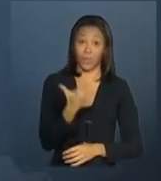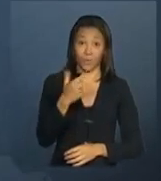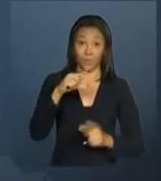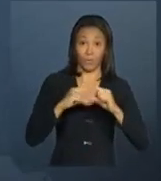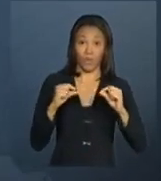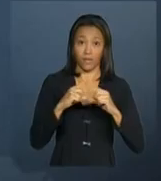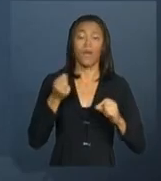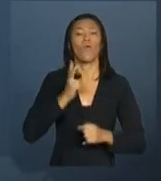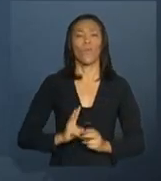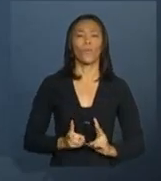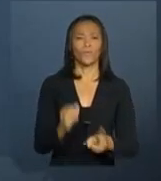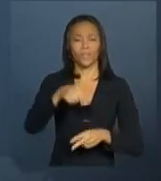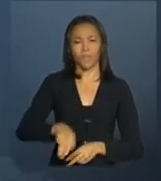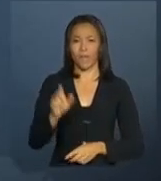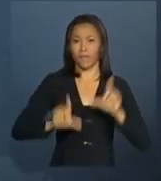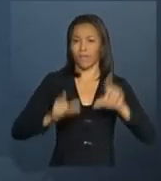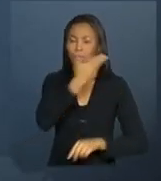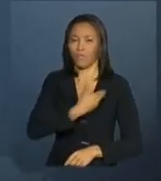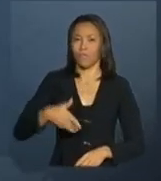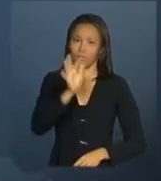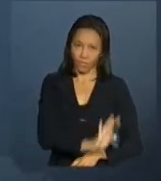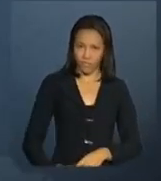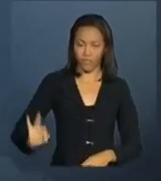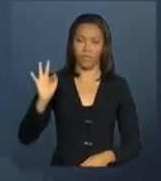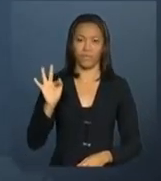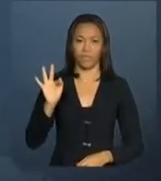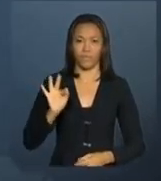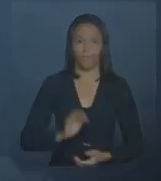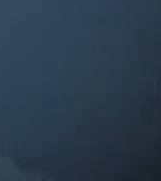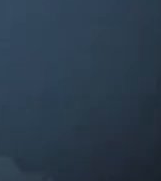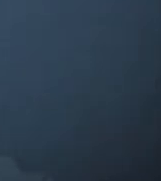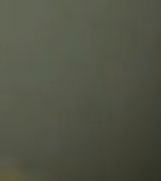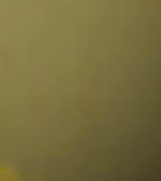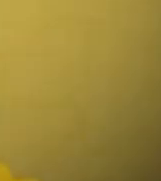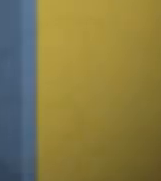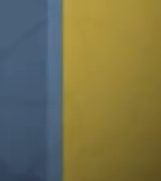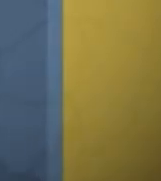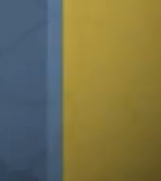Brasília continue na NBR a TV do Governo Federal